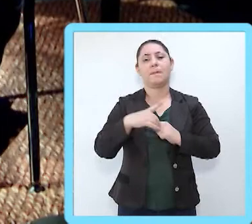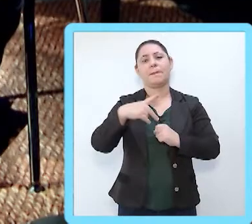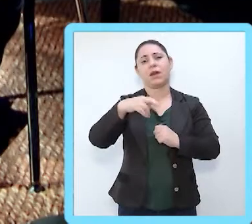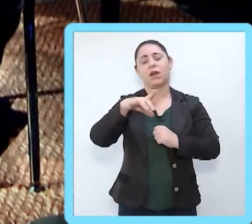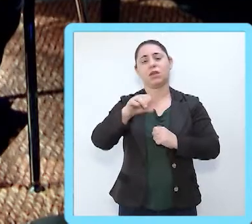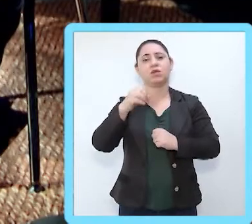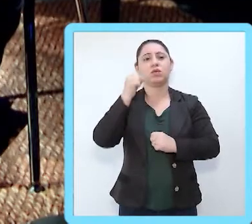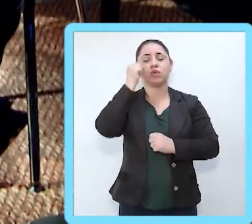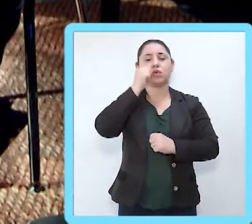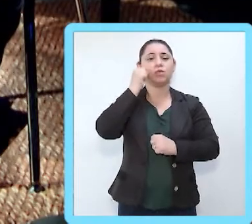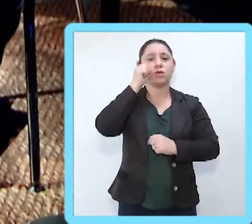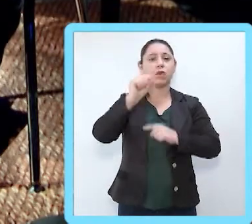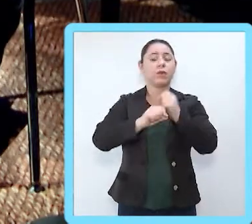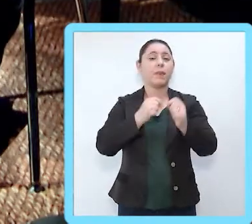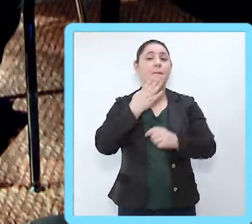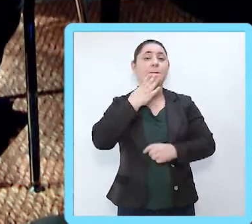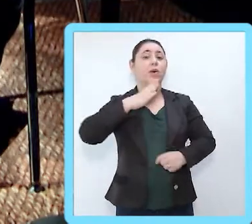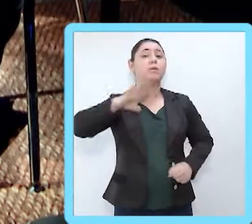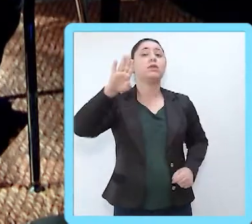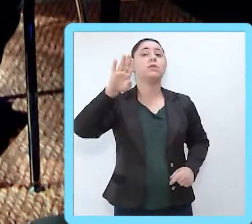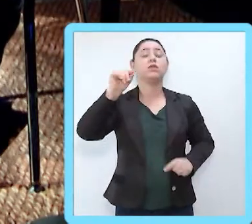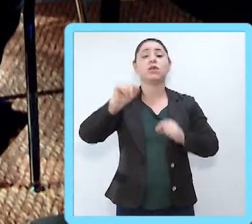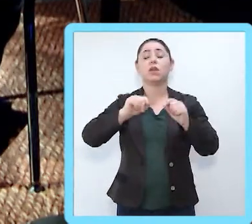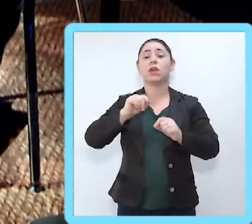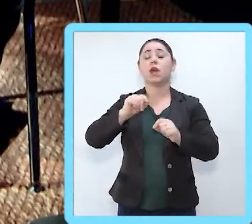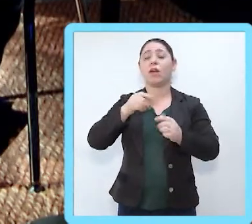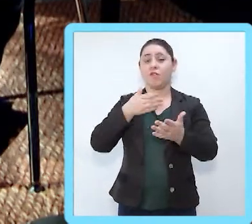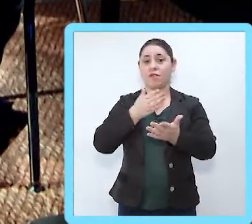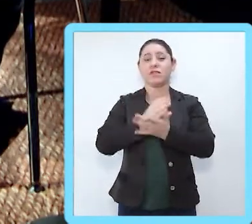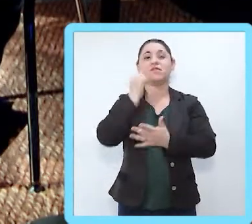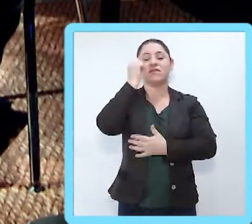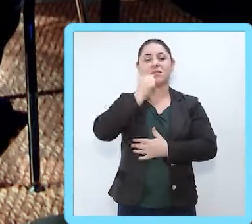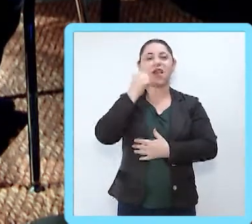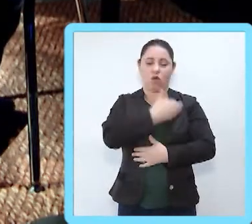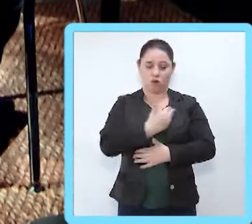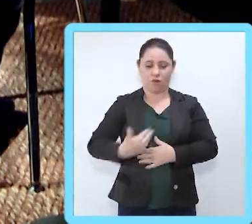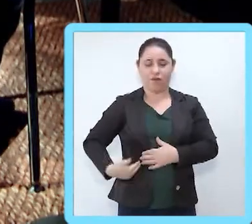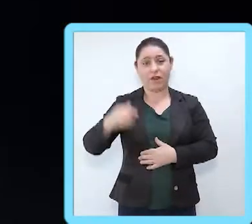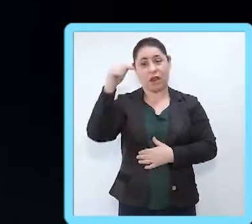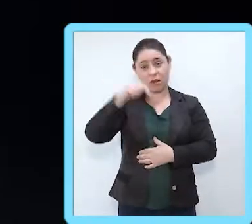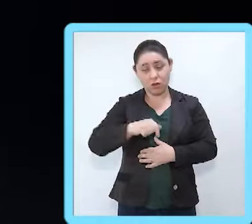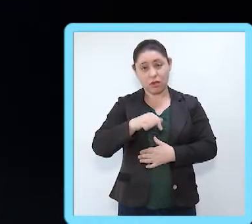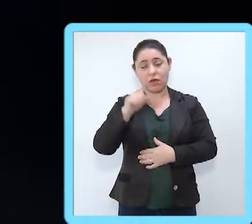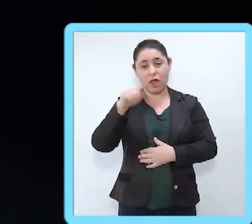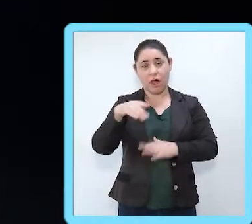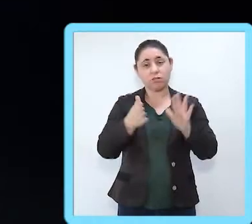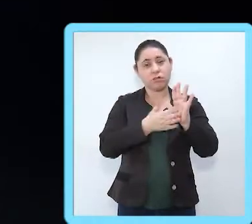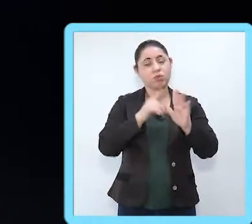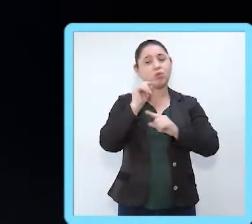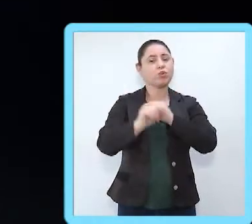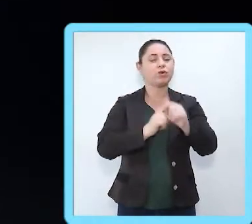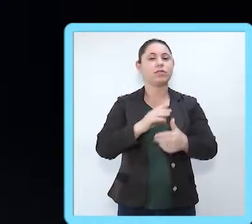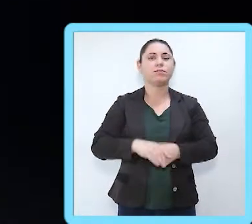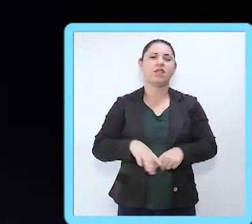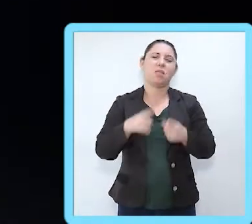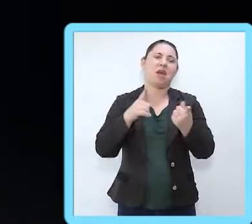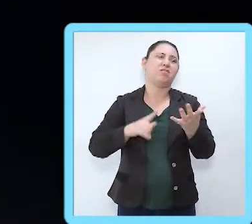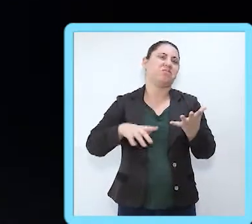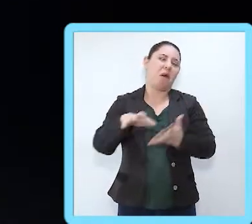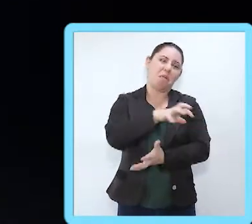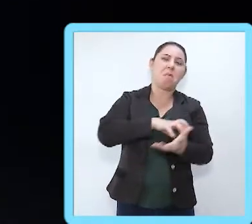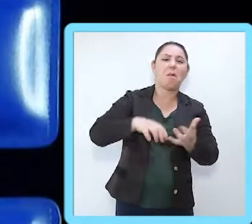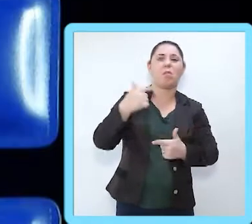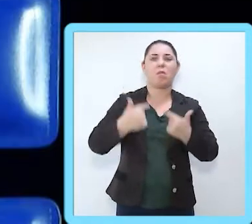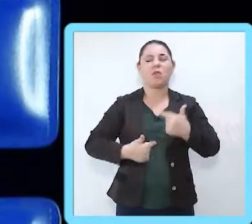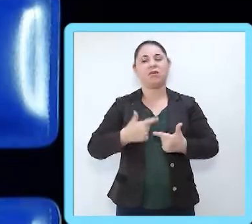Com a promessa de que, se ele elegendo senador, ele seria o nosso governador, né? Porque era a nomeação na época. Mas houve aquelas crises políticas todas,